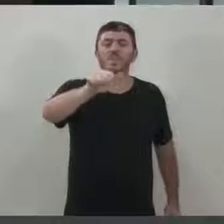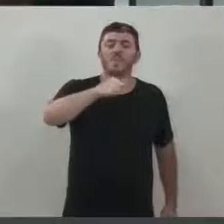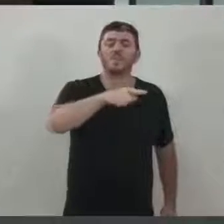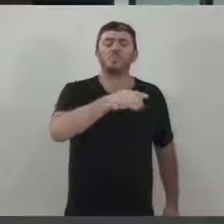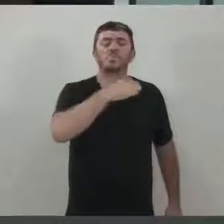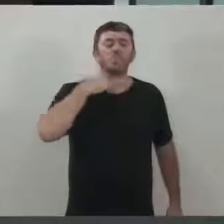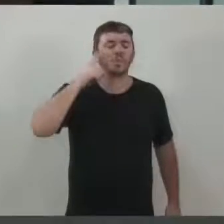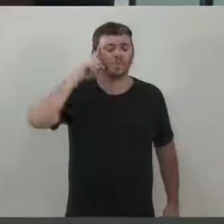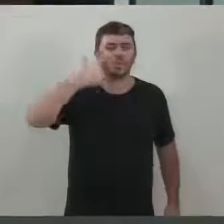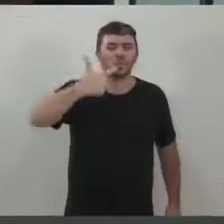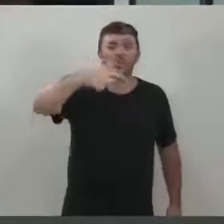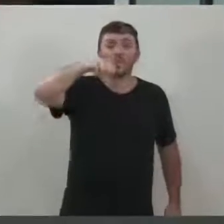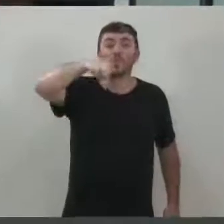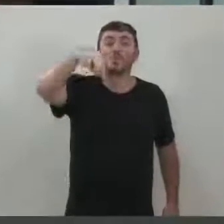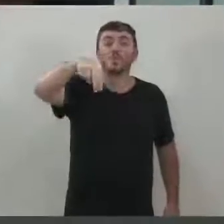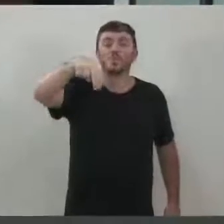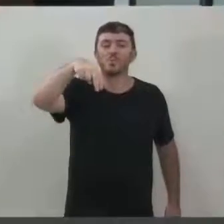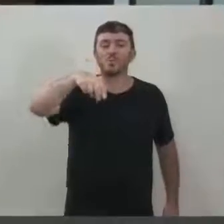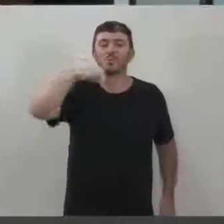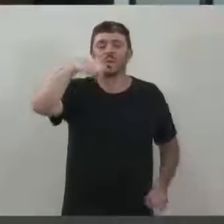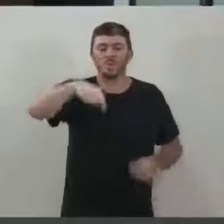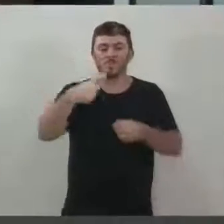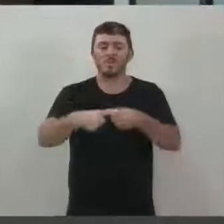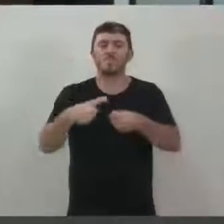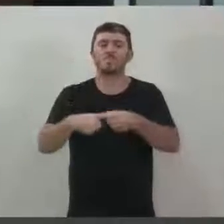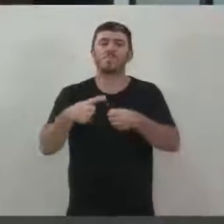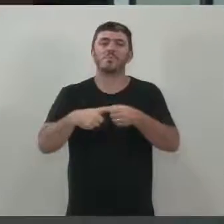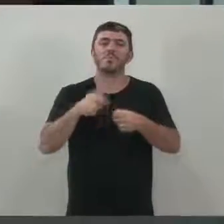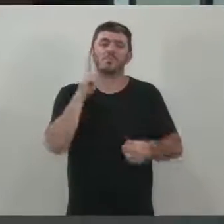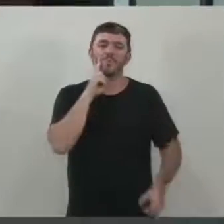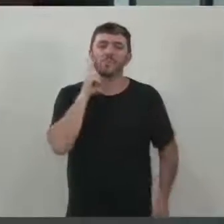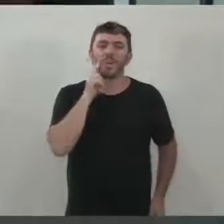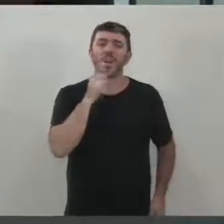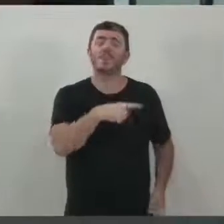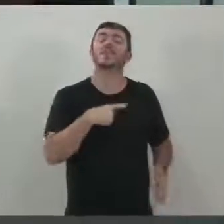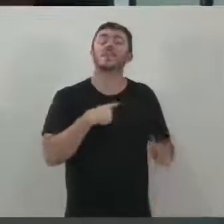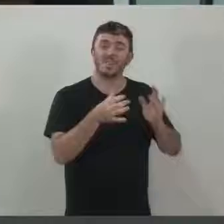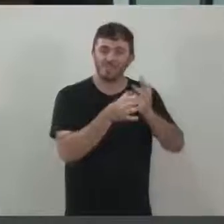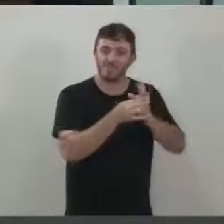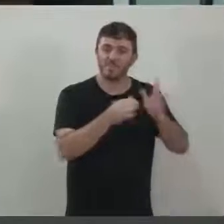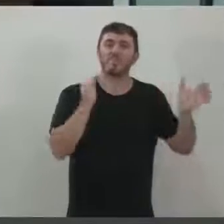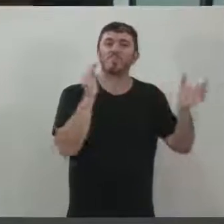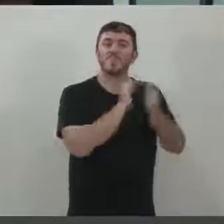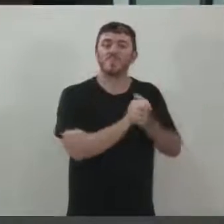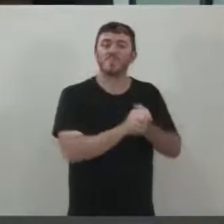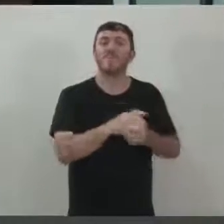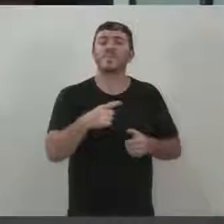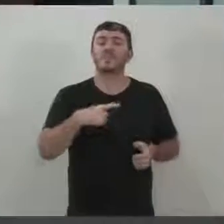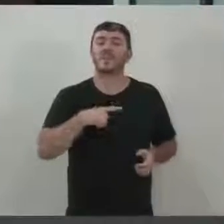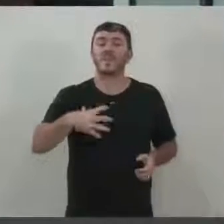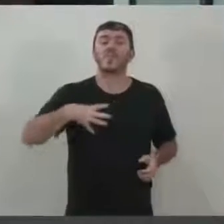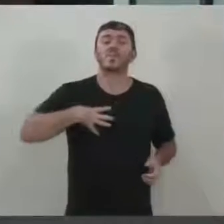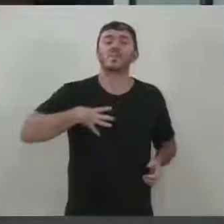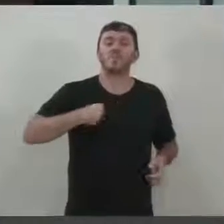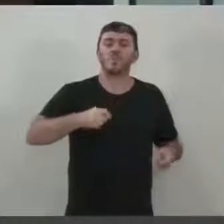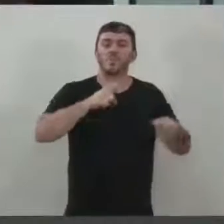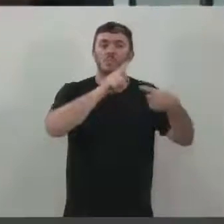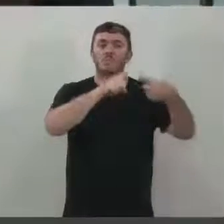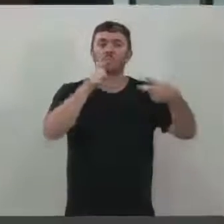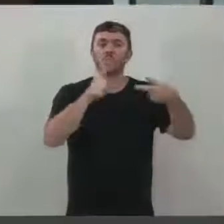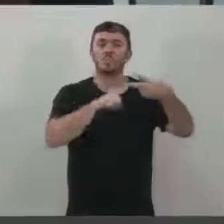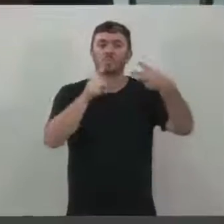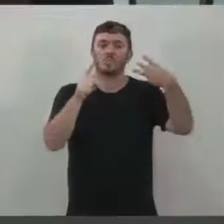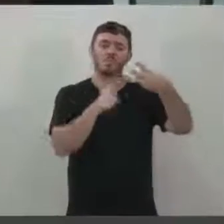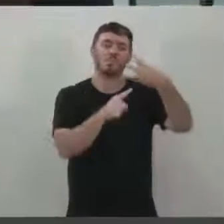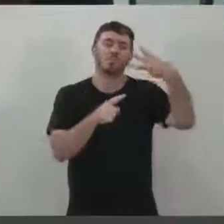no dia 29 de novembro de 2020, em Vinhedo. A senhora Neuza era casada com o senhor Anselmo e deixa os filhos Maria, Antônio, André